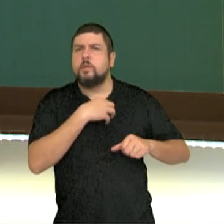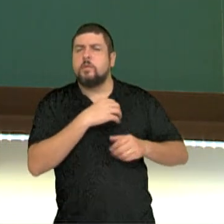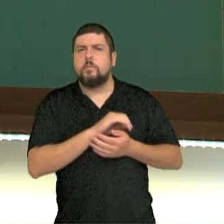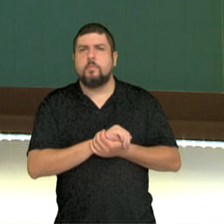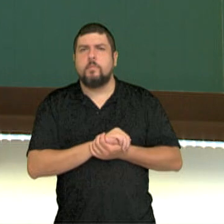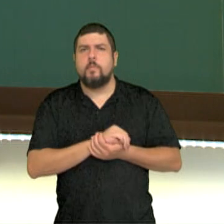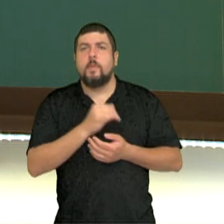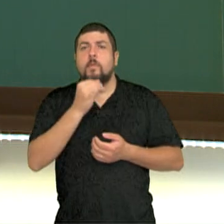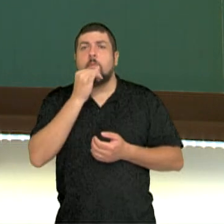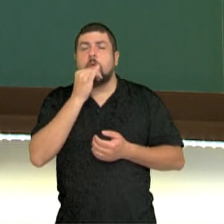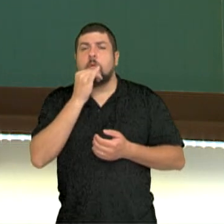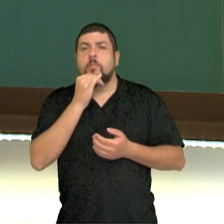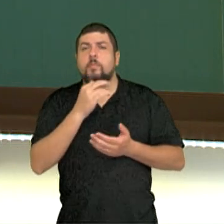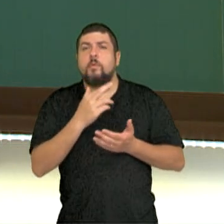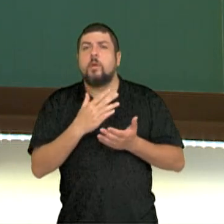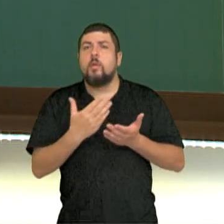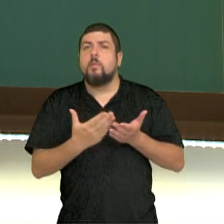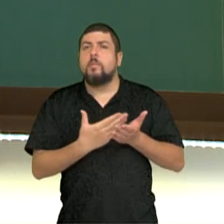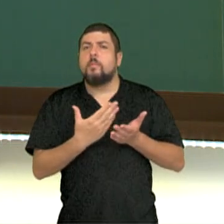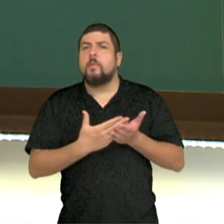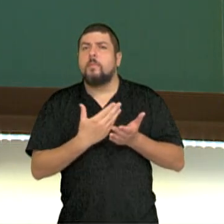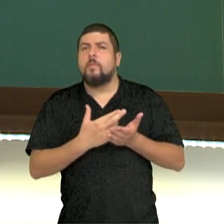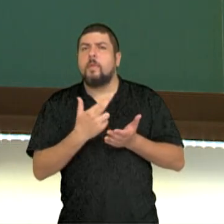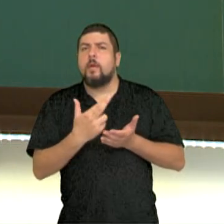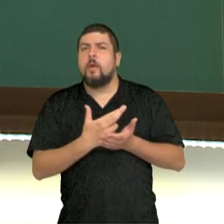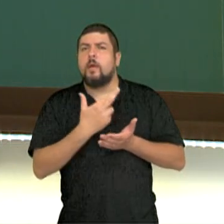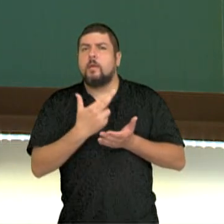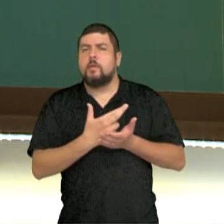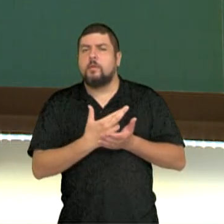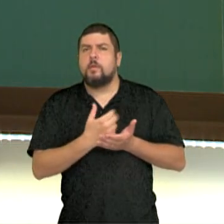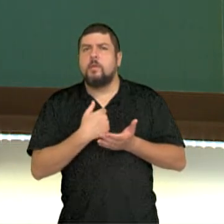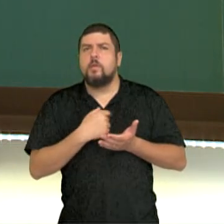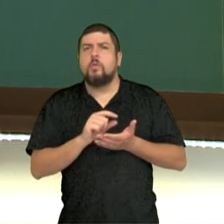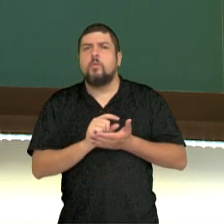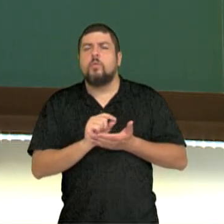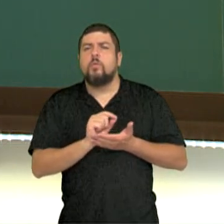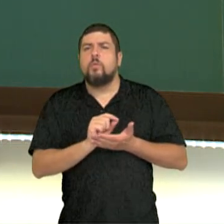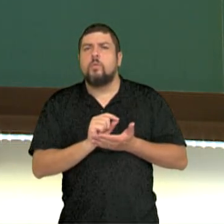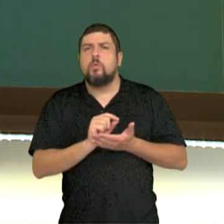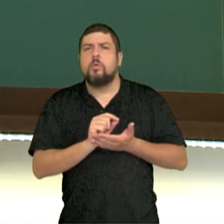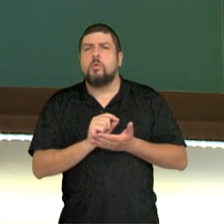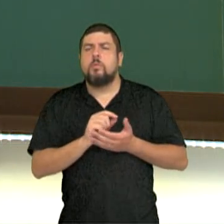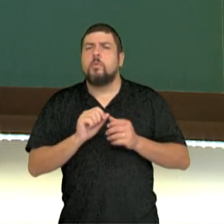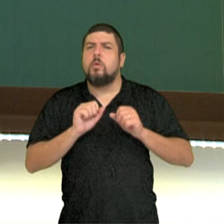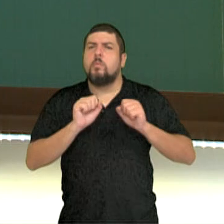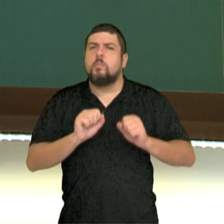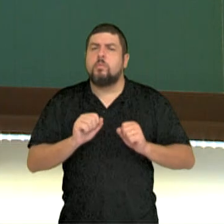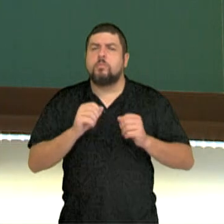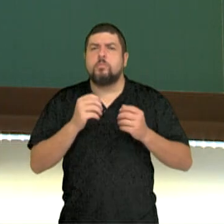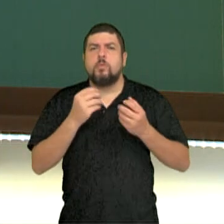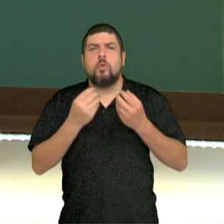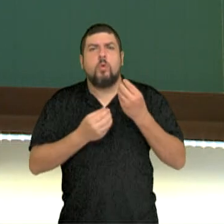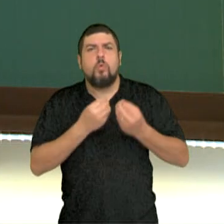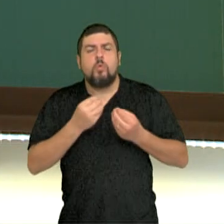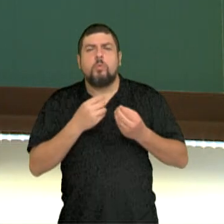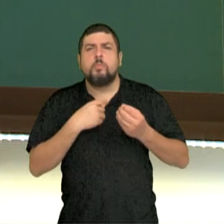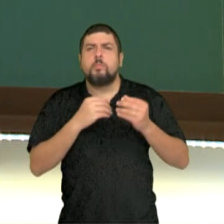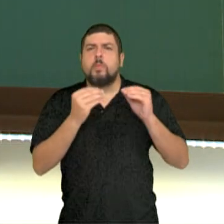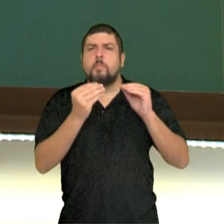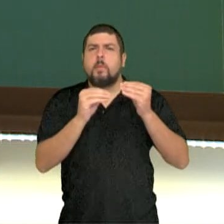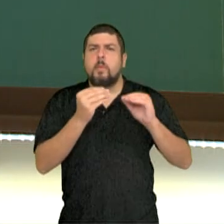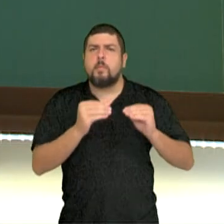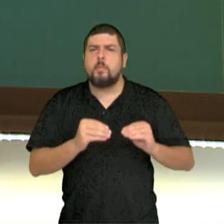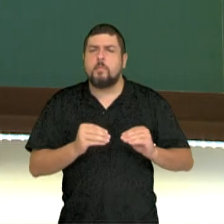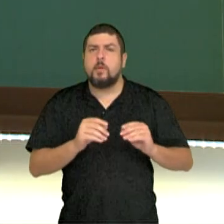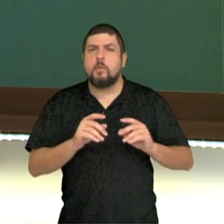por exemplo, numa revista que quisesse divulgar o trabalho do Álvaro, poderia ser mais ou menos assim, que estaria ainda dentro do contexto.